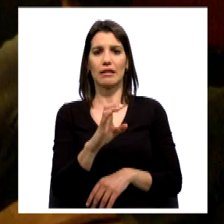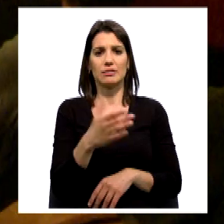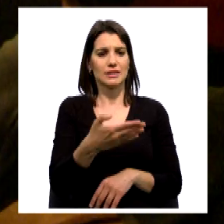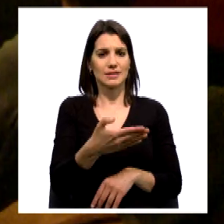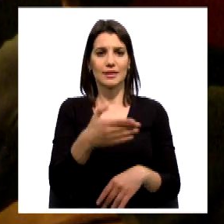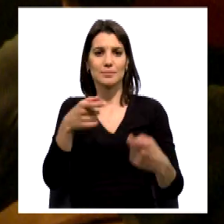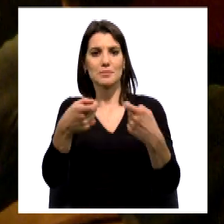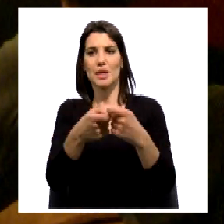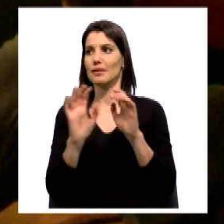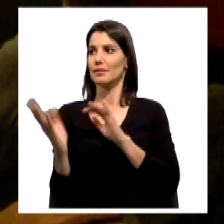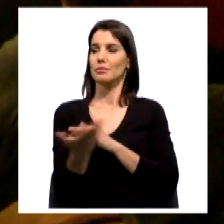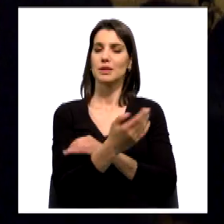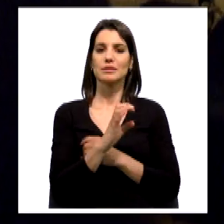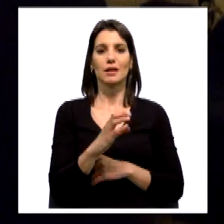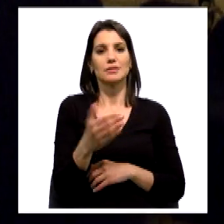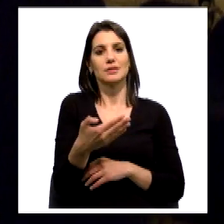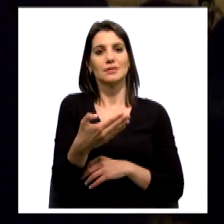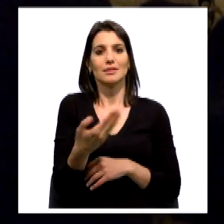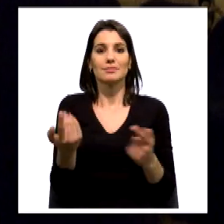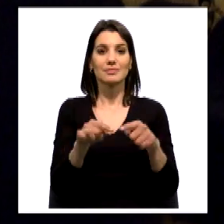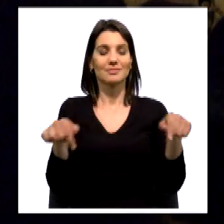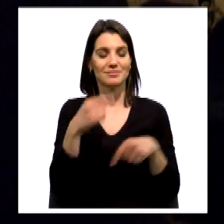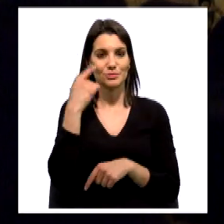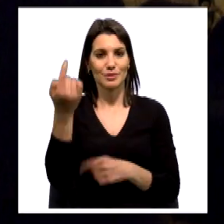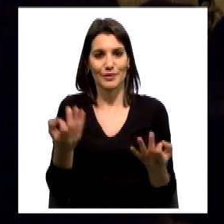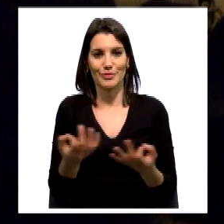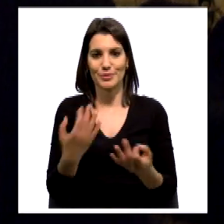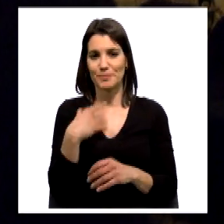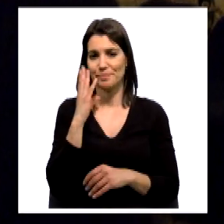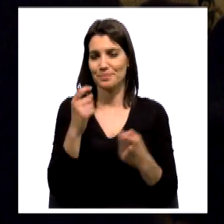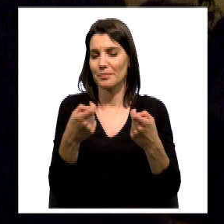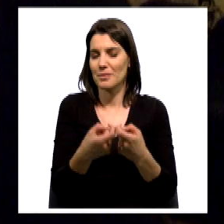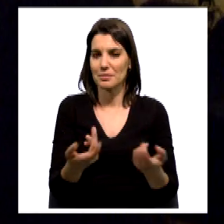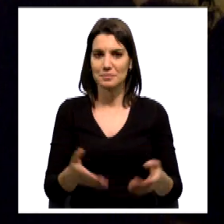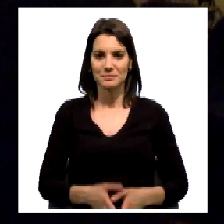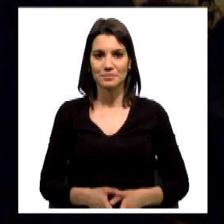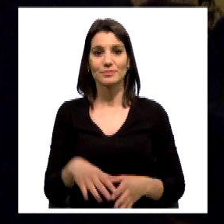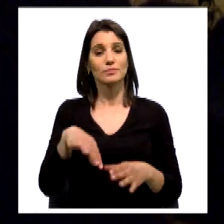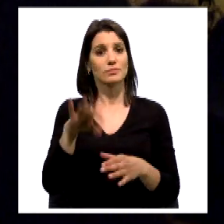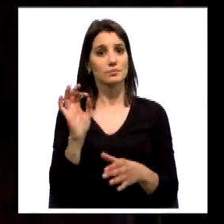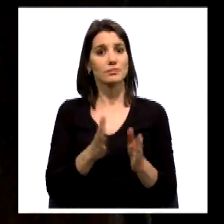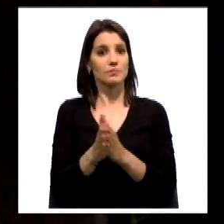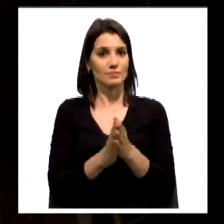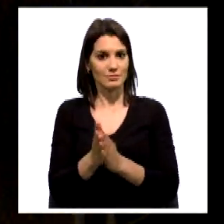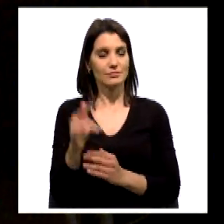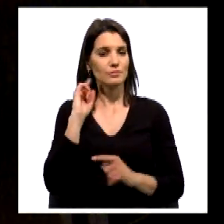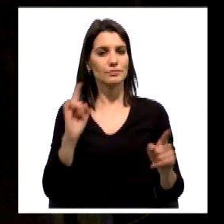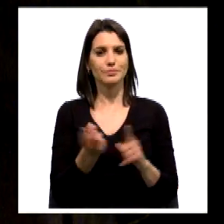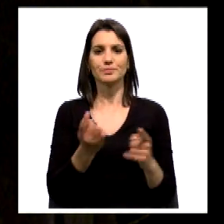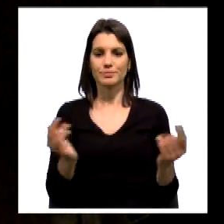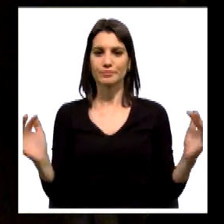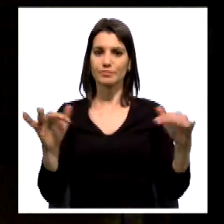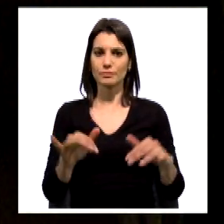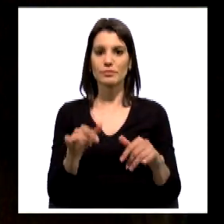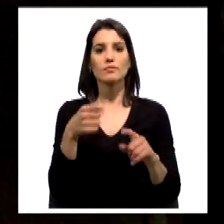XVII num ambiente do século XVII e, portanto, é uma sala muito especial e eu acho que não podia ser de outra maneira. A Fundação aproveita